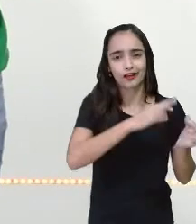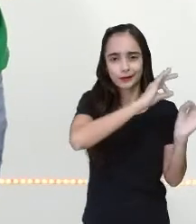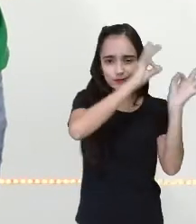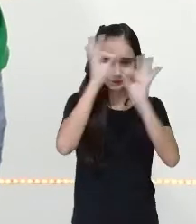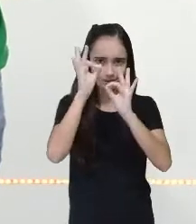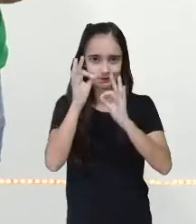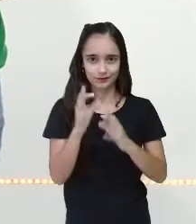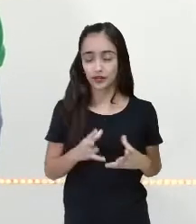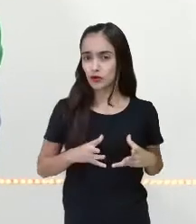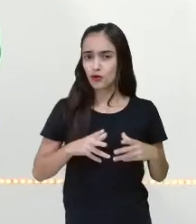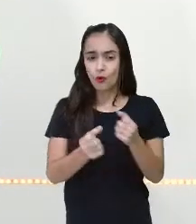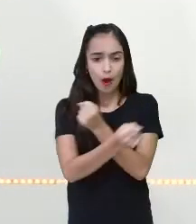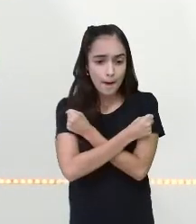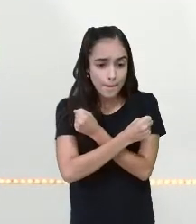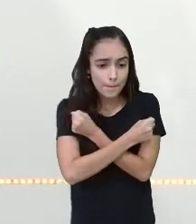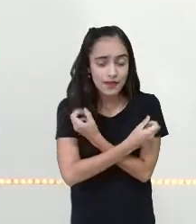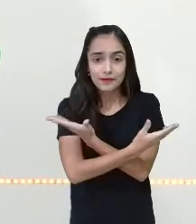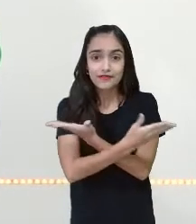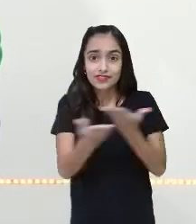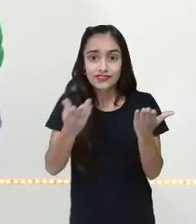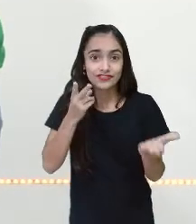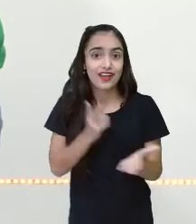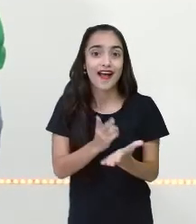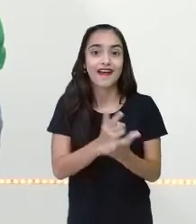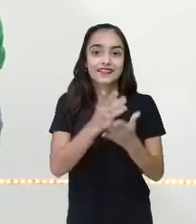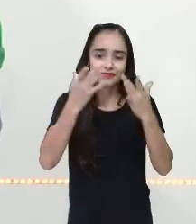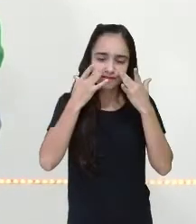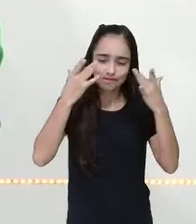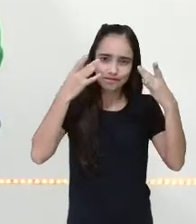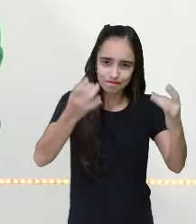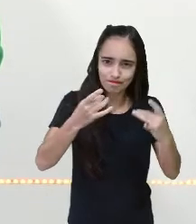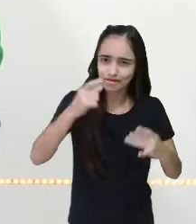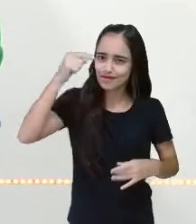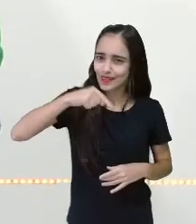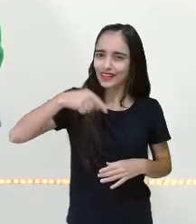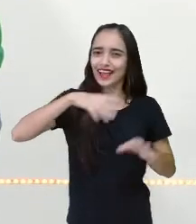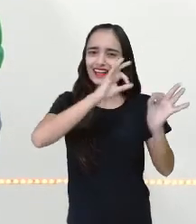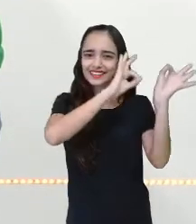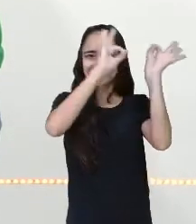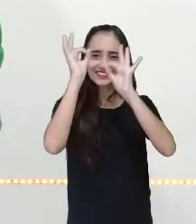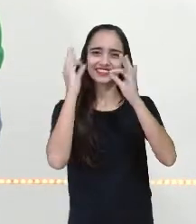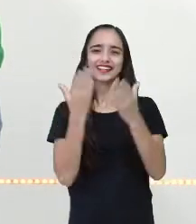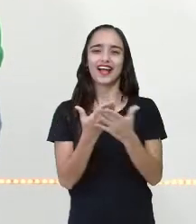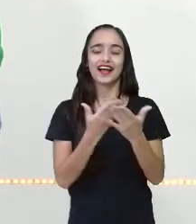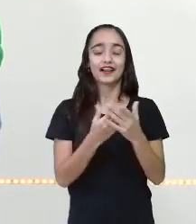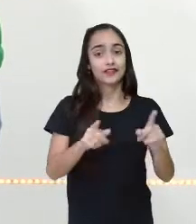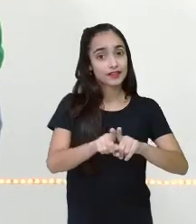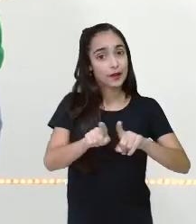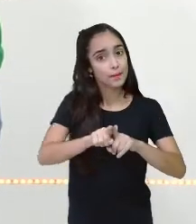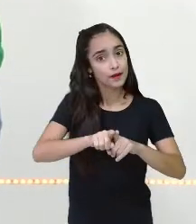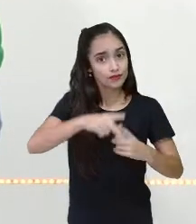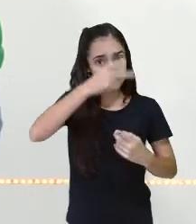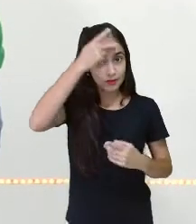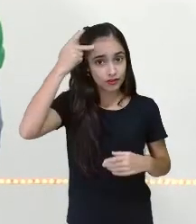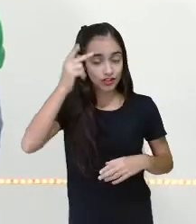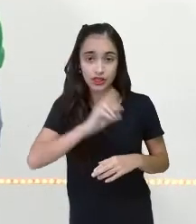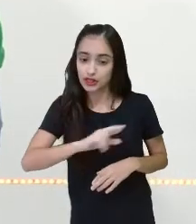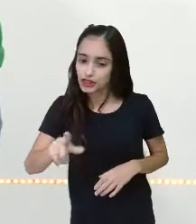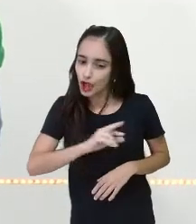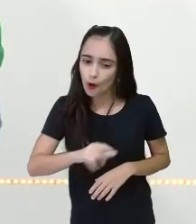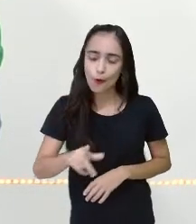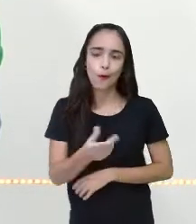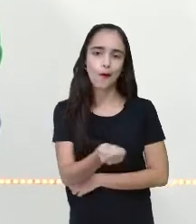para todo mundo que está sempre conectado aqui, inclusive também para aquelas pessoas que não são estudantes, não têm vínculo com a prefeitura, mas estão sempre